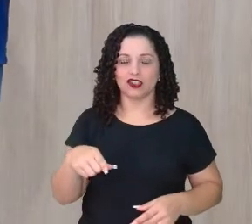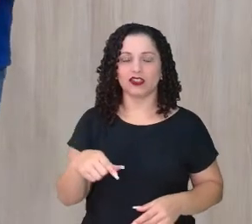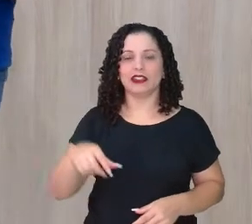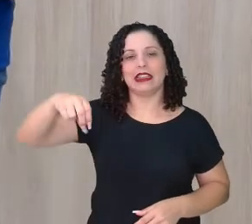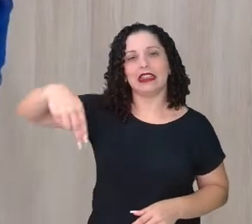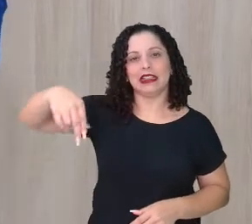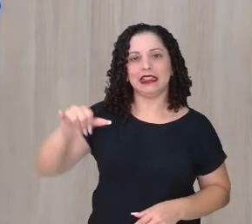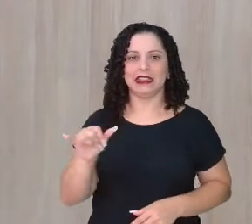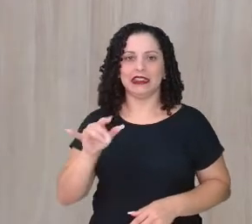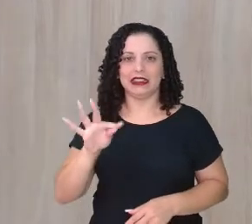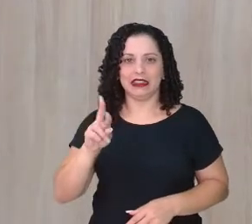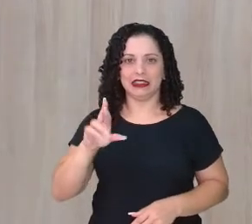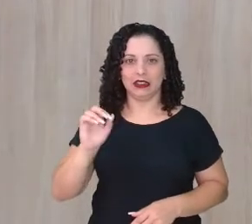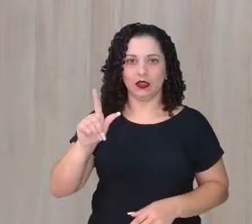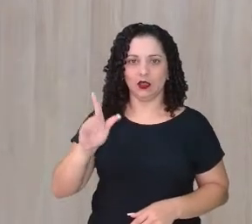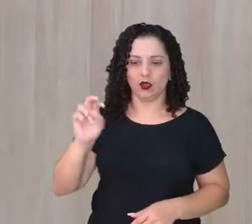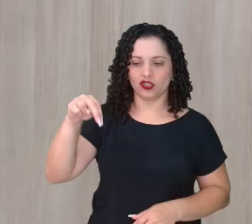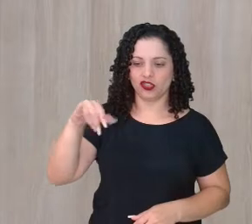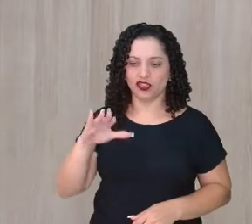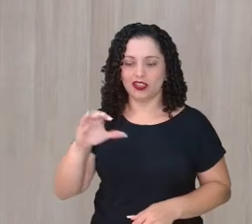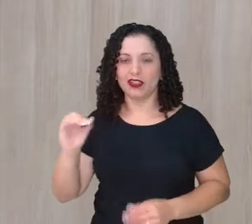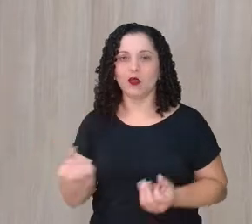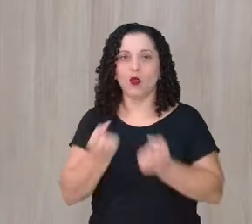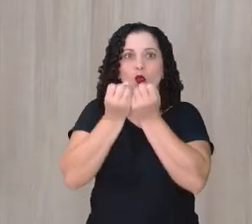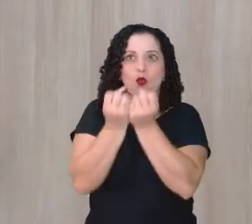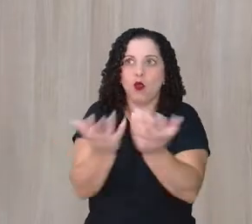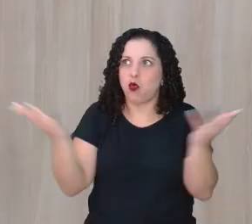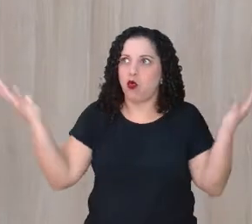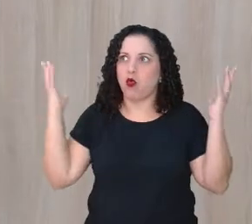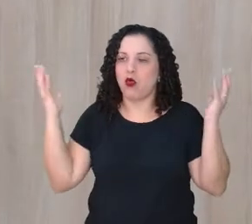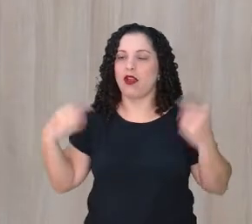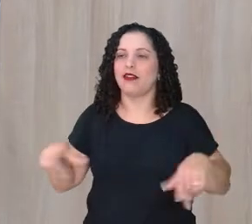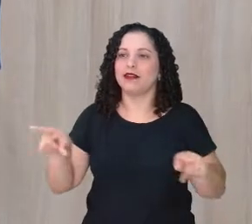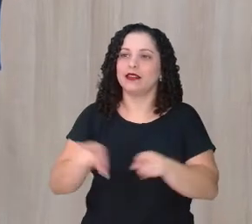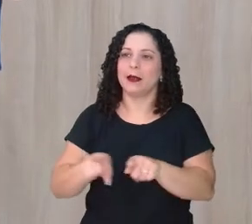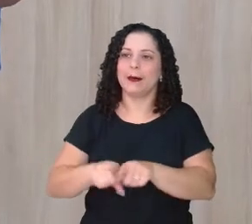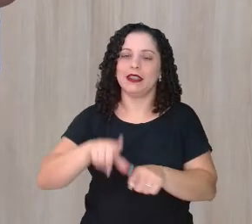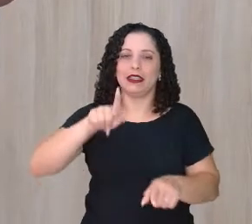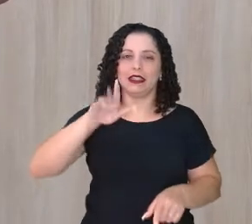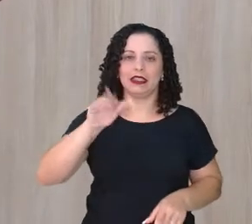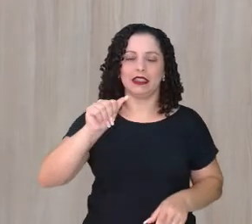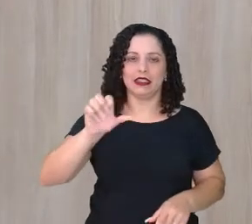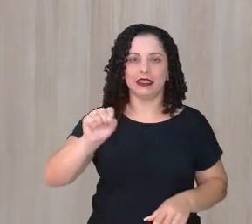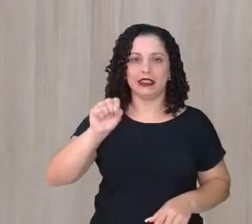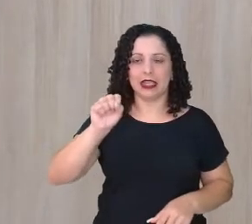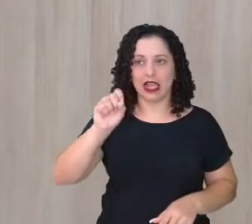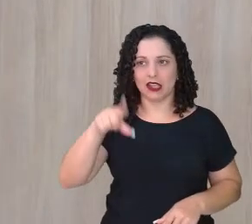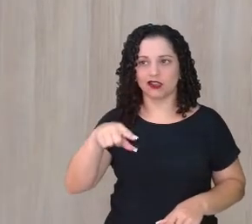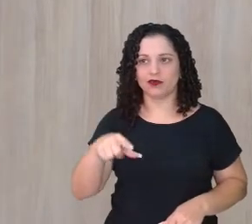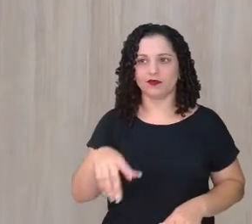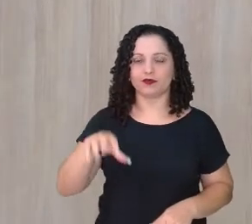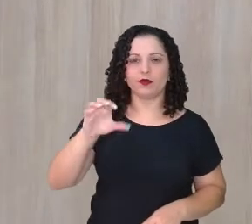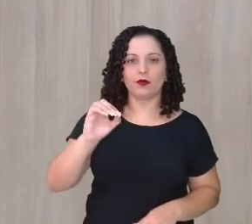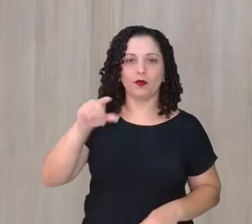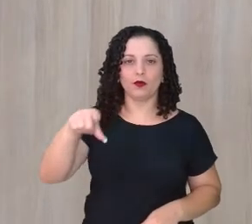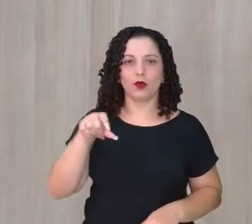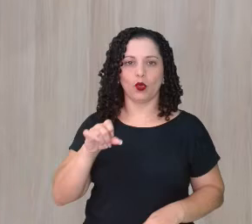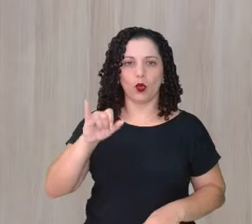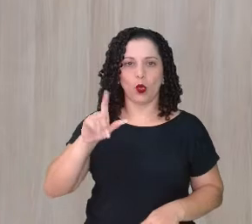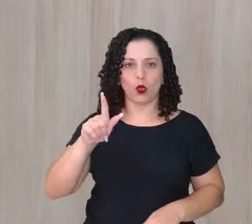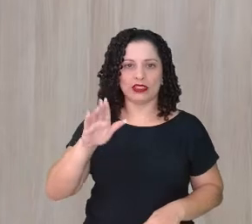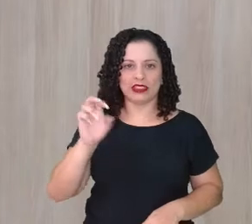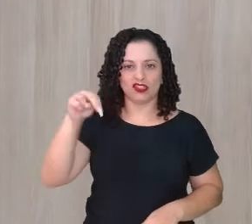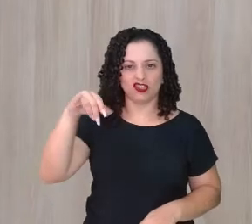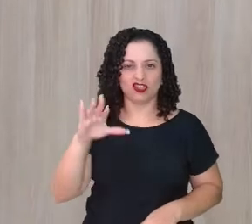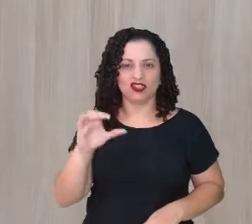ar. Em relação ao gás oxigênio, é o gás importantíssimo, né, para a nossa